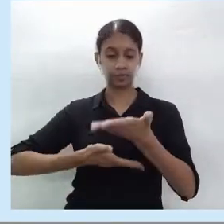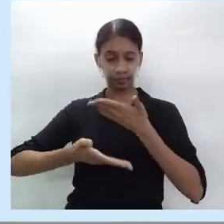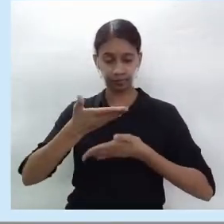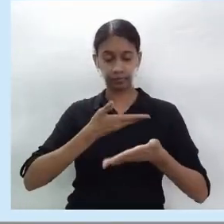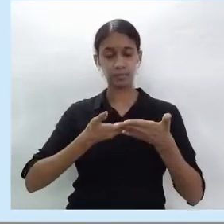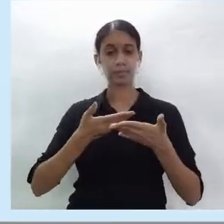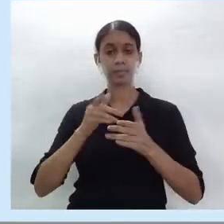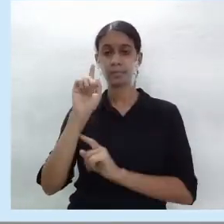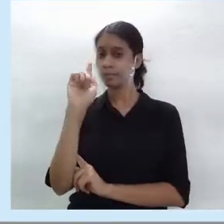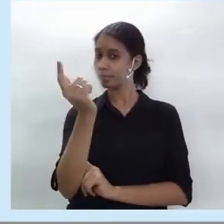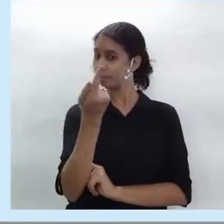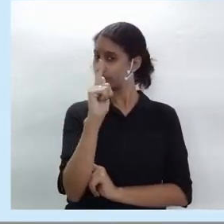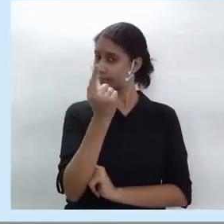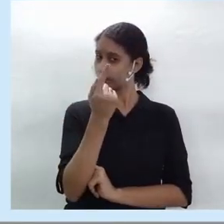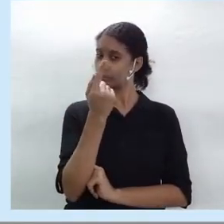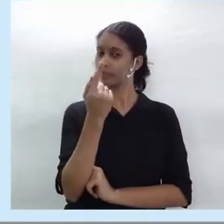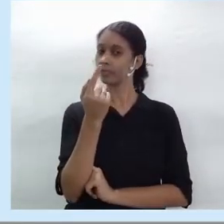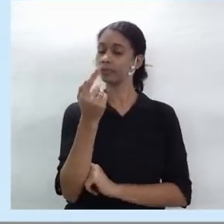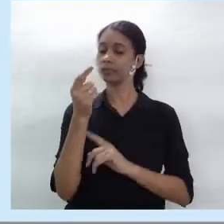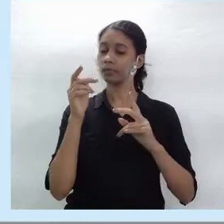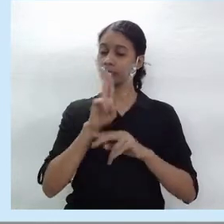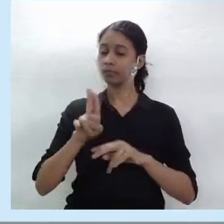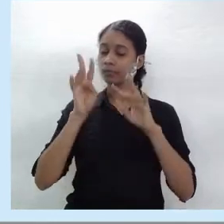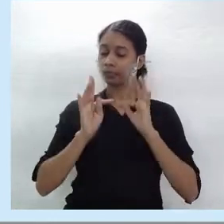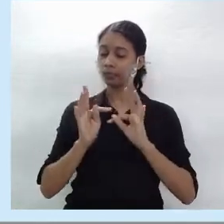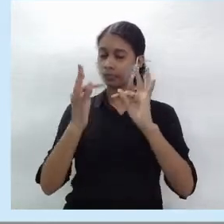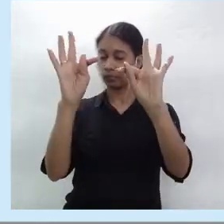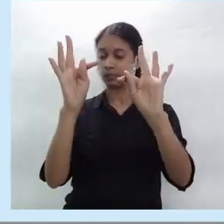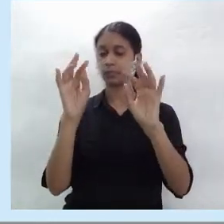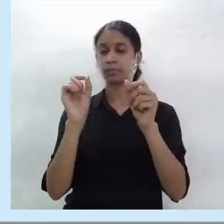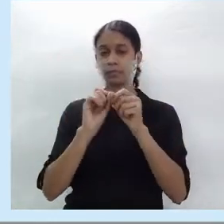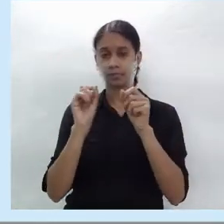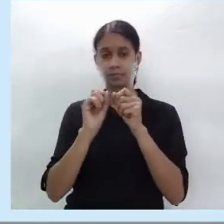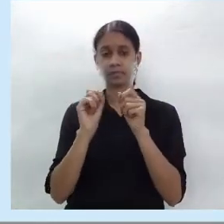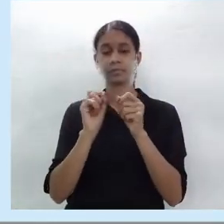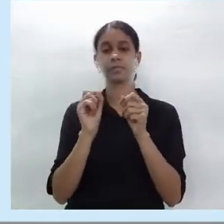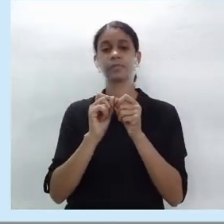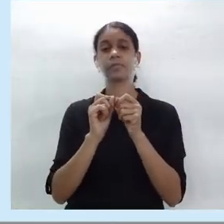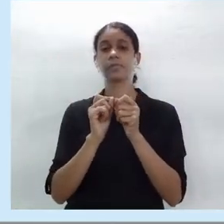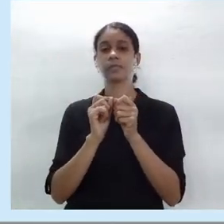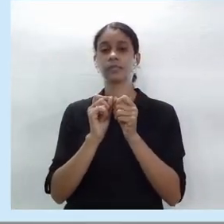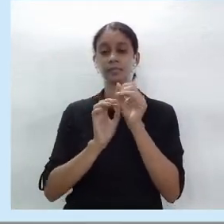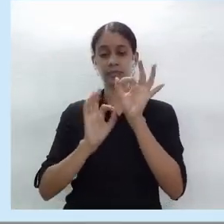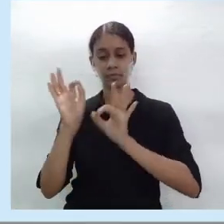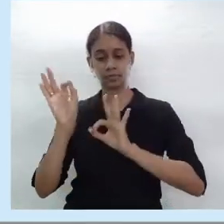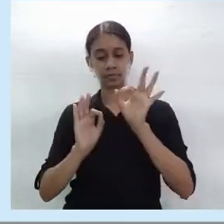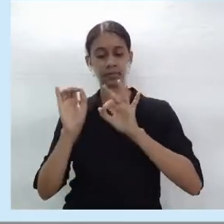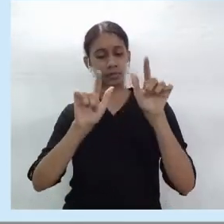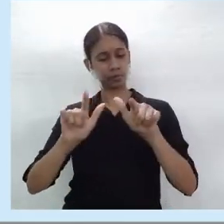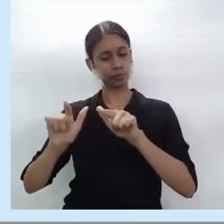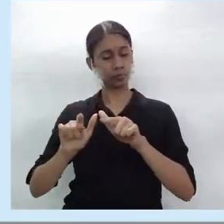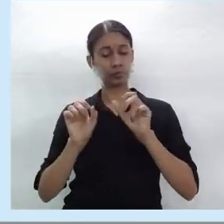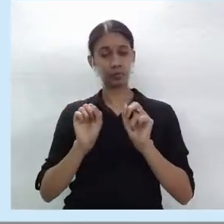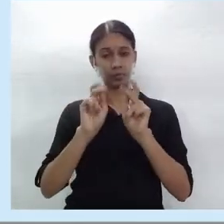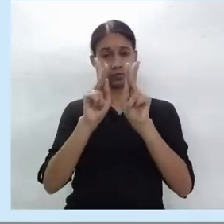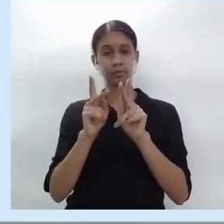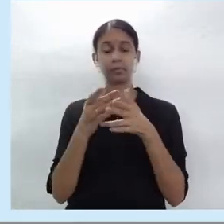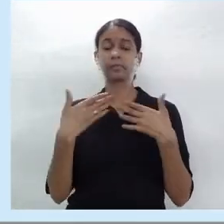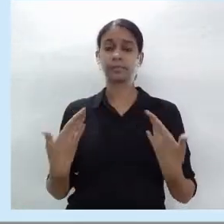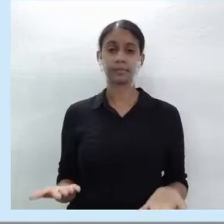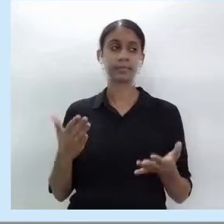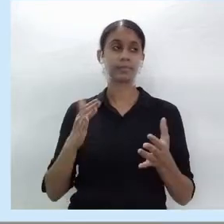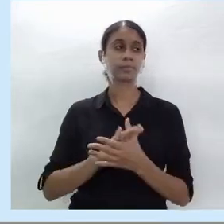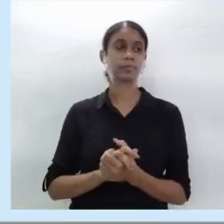da geografia e com as tecnologias que dão ferramentas para esse gerenciamento de espaço. Ok?